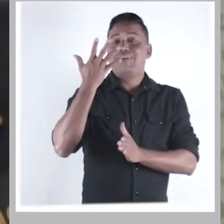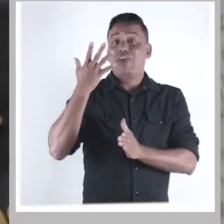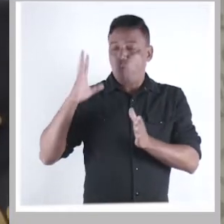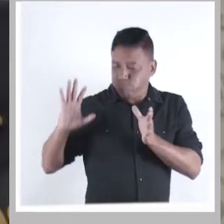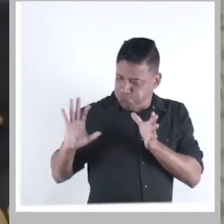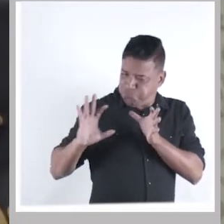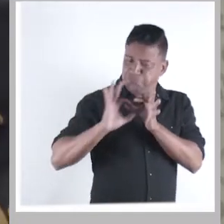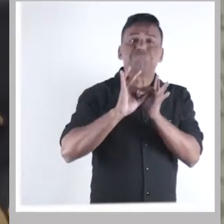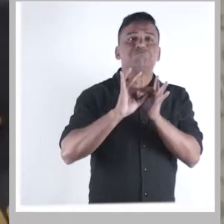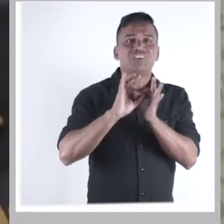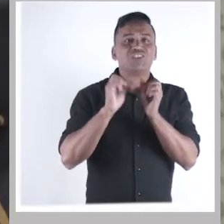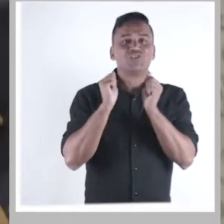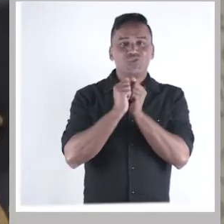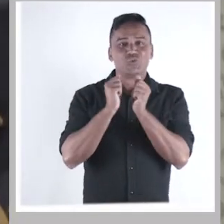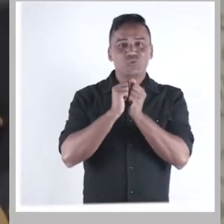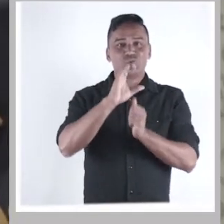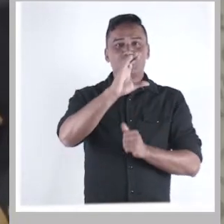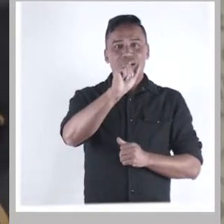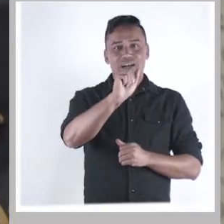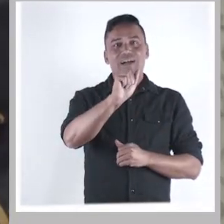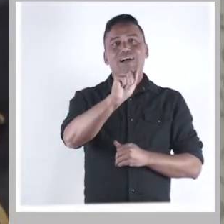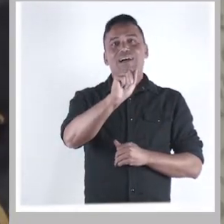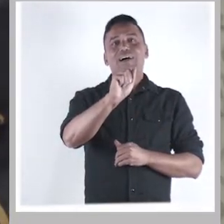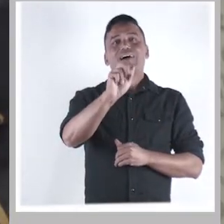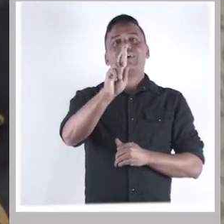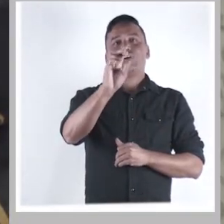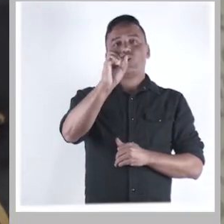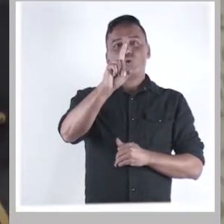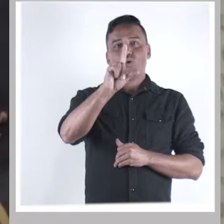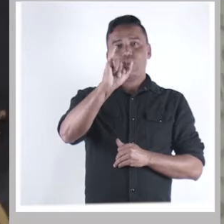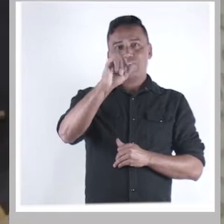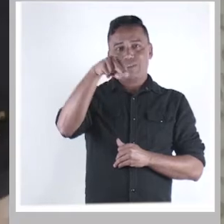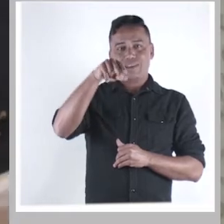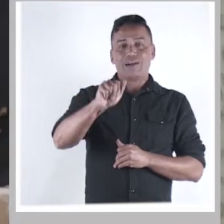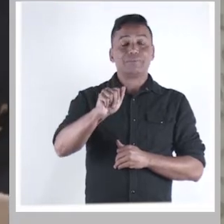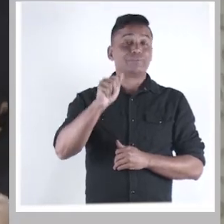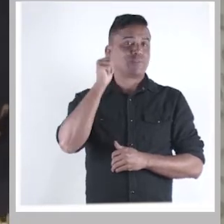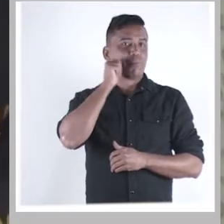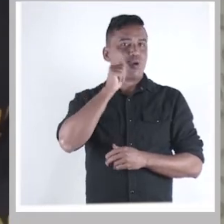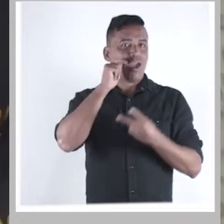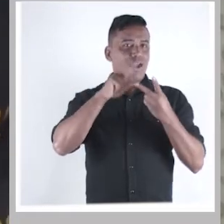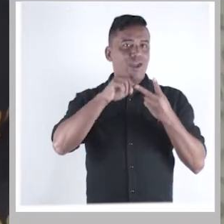linhagem, né? E eu me filio a essa linhagem de Carolina, né?